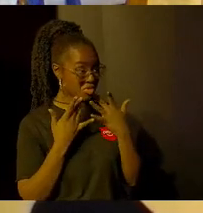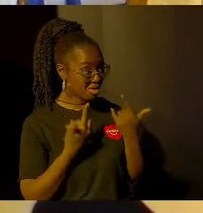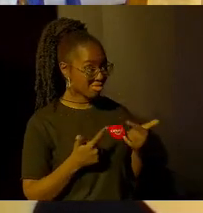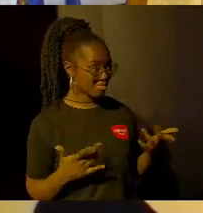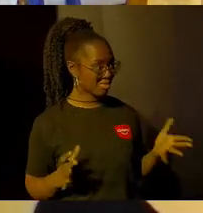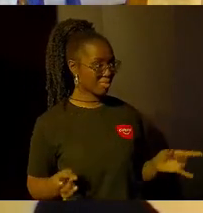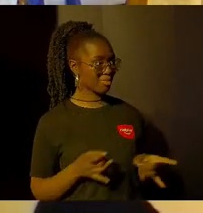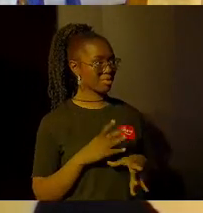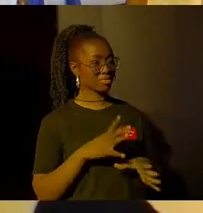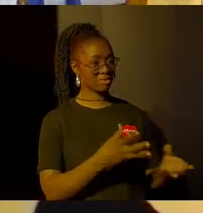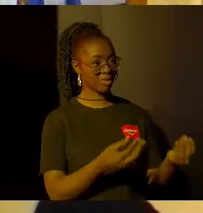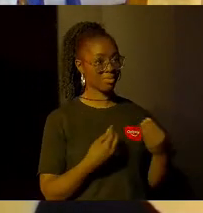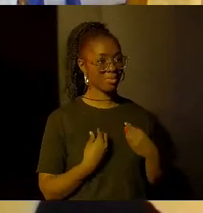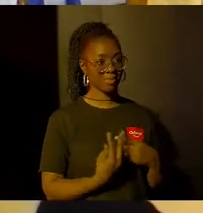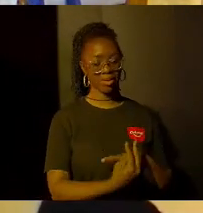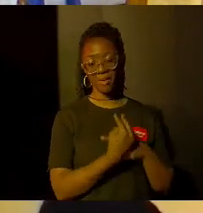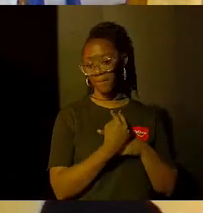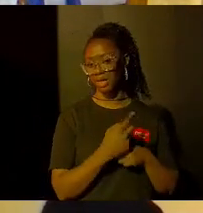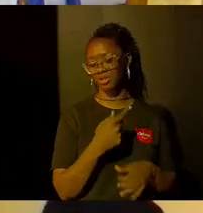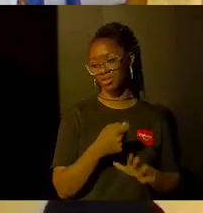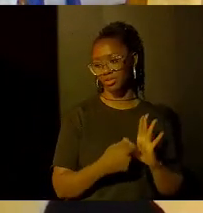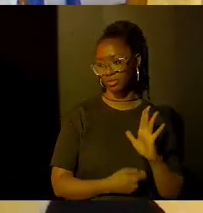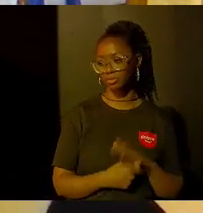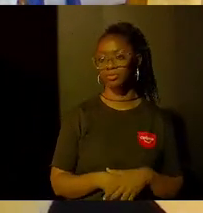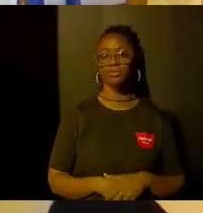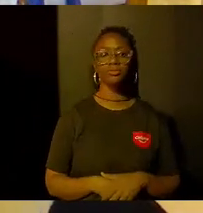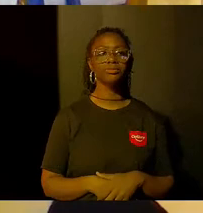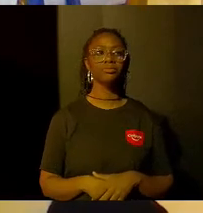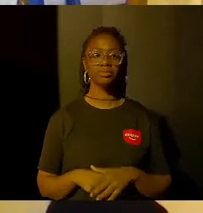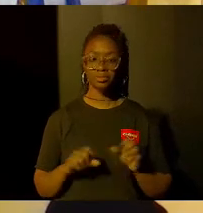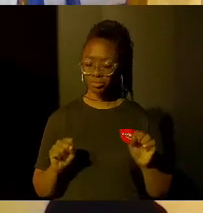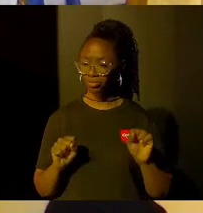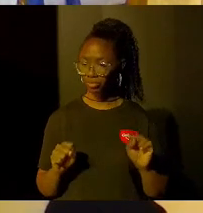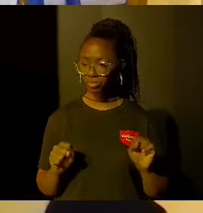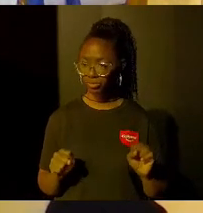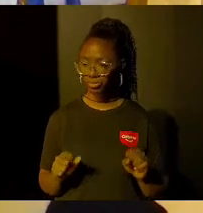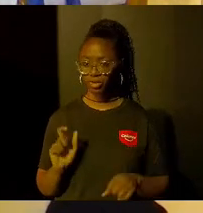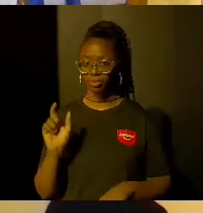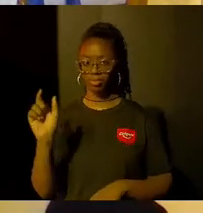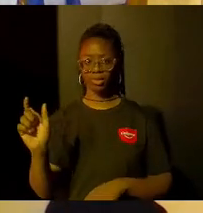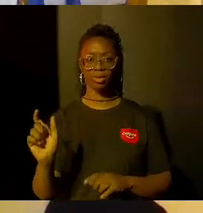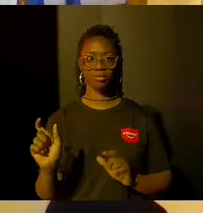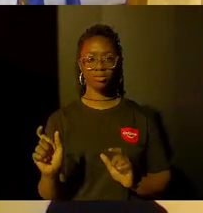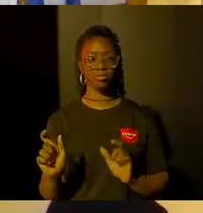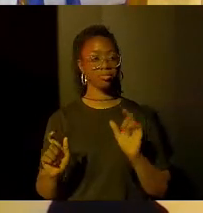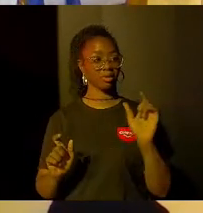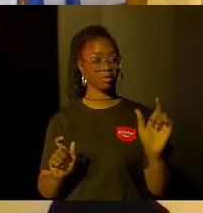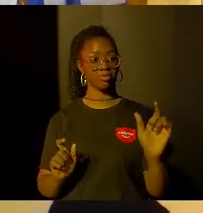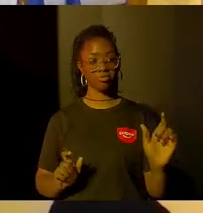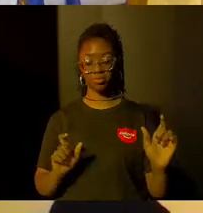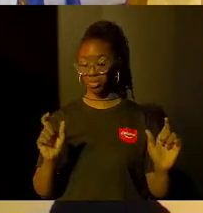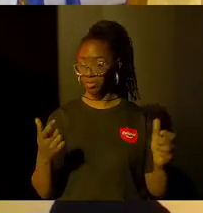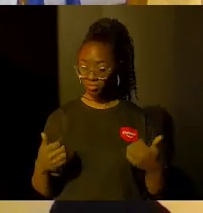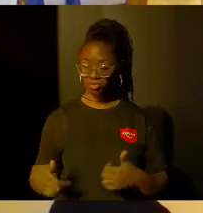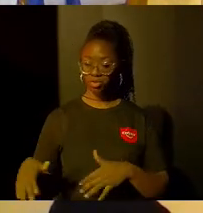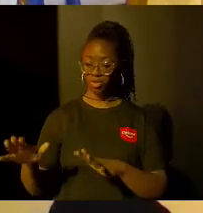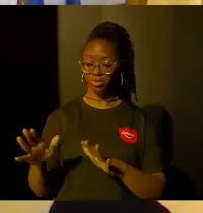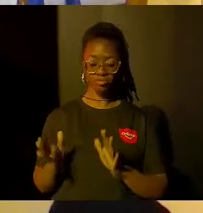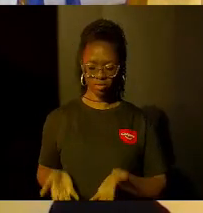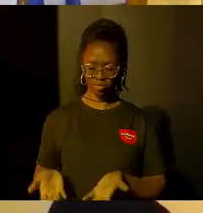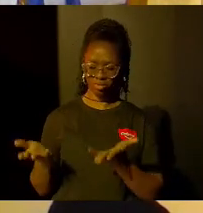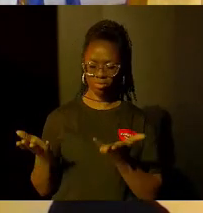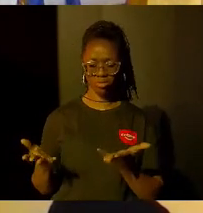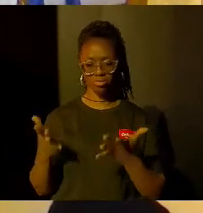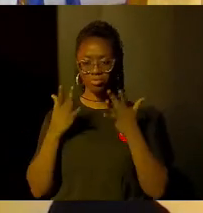seria empresta esse texto ele falou cara leva a palavra chega uma hora que a palavra é do outro pode levar vai fazer a tua peça